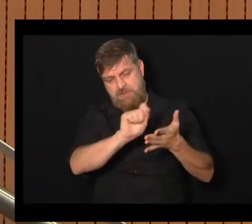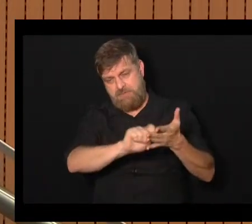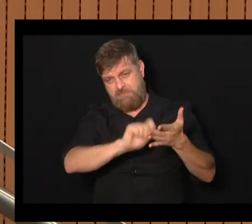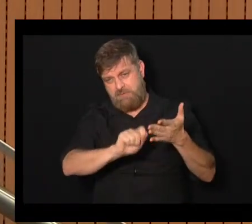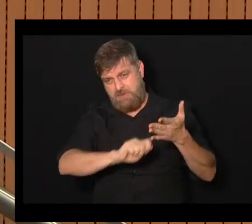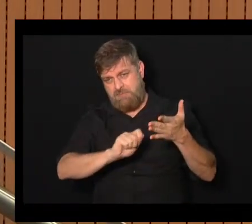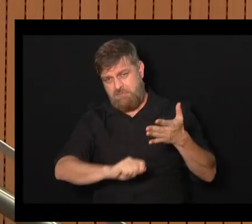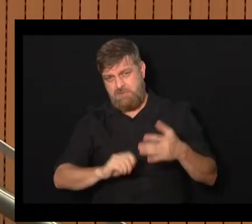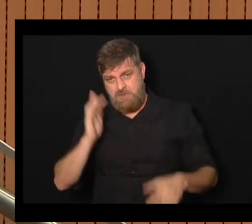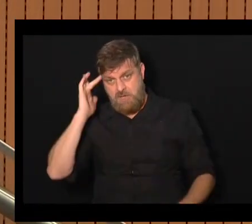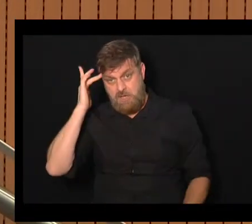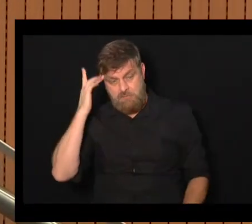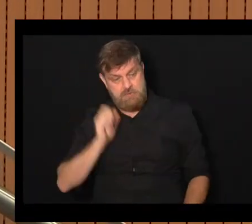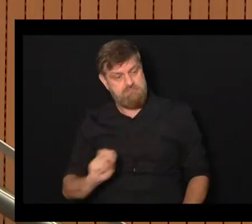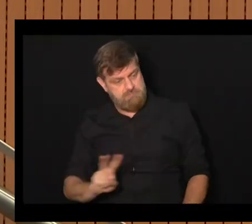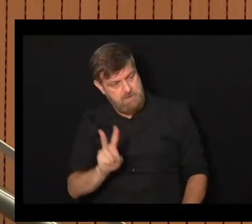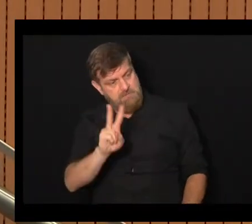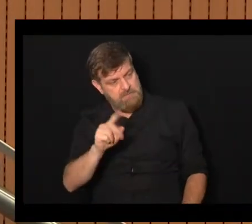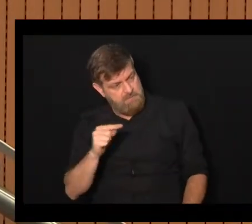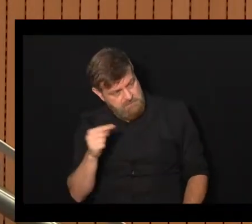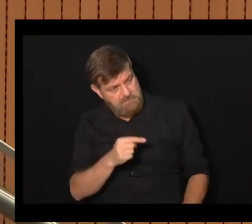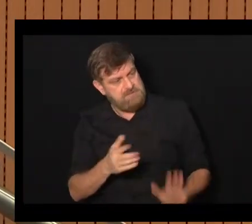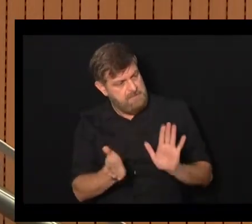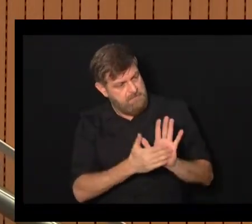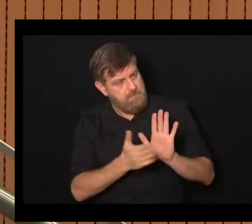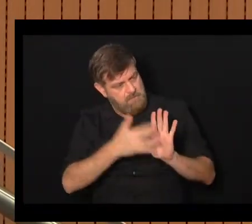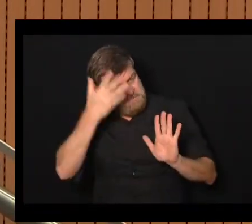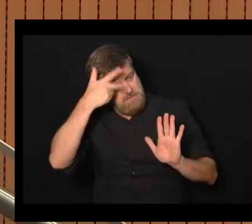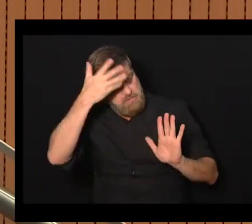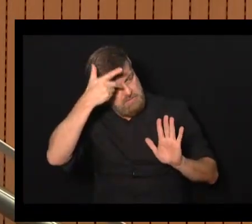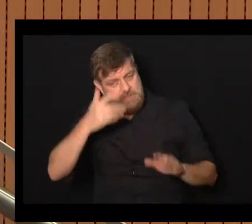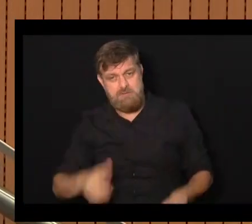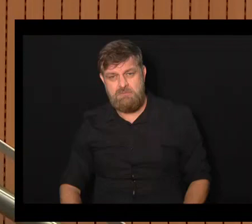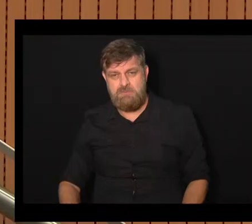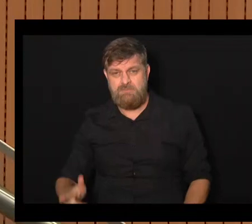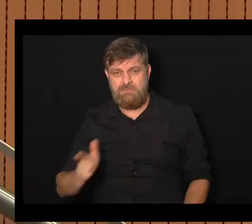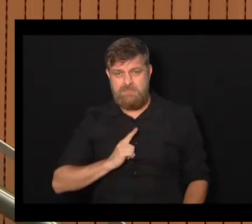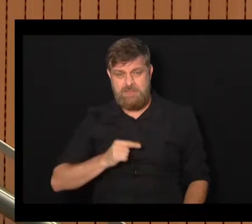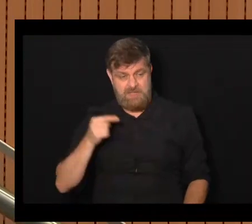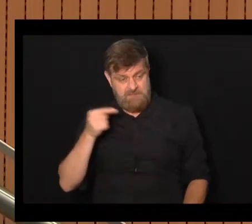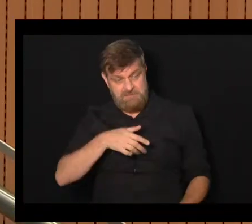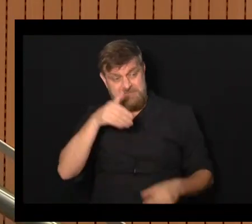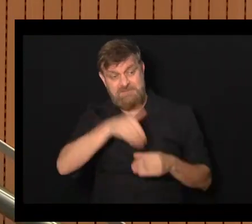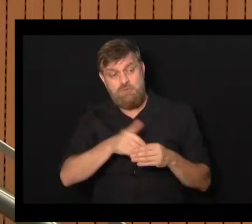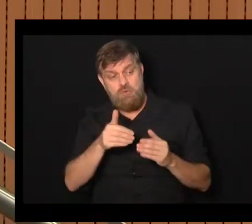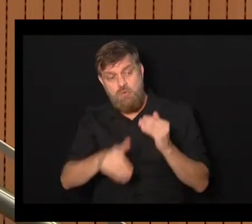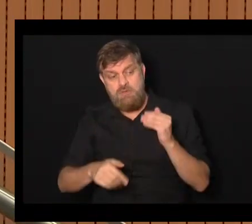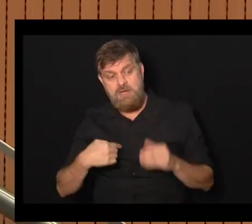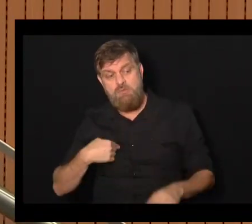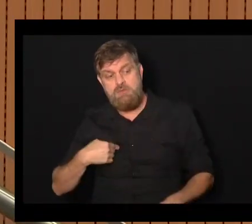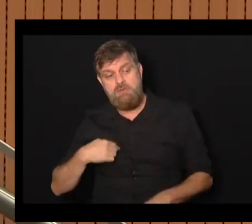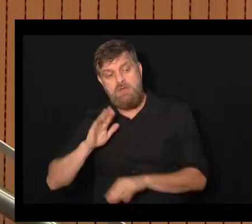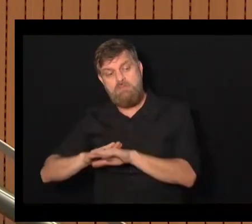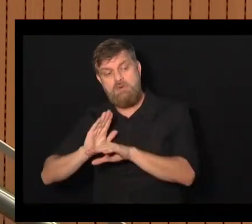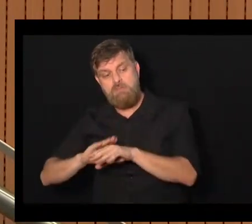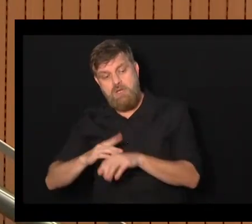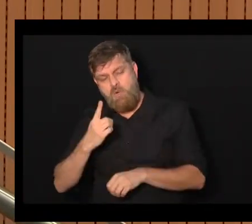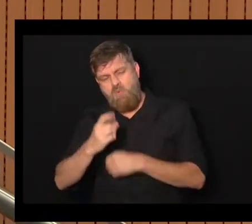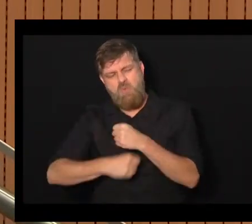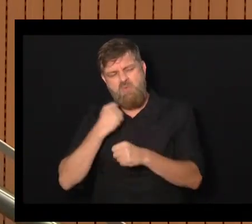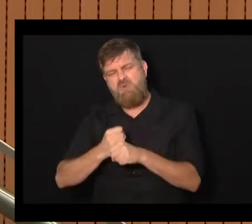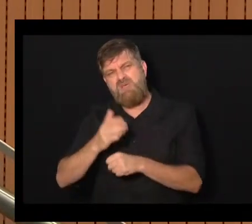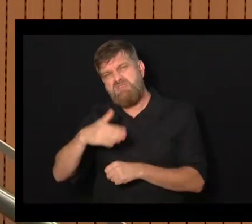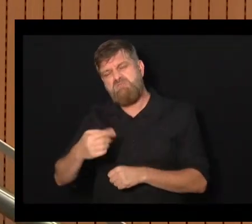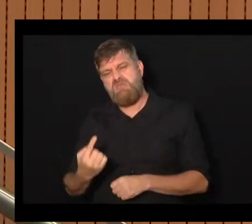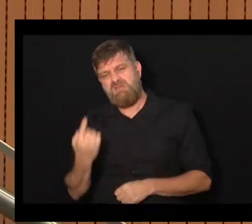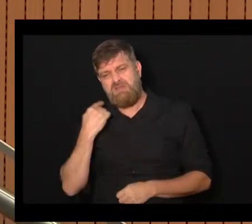acho valoroso, vereador Rodrigo, o senhor ter proposto esse projeto, em que pese o senhor ter votado contrário ao projeto que eu coloquei há um ano e pouco atrás,